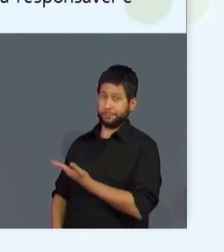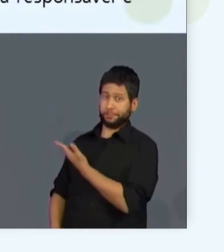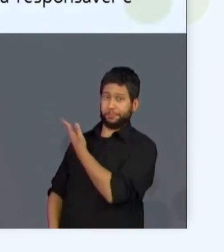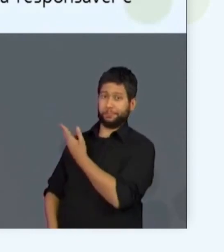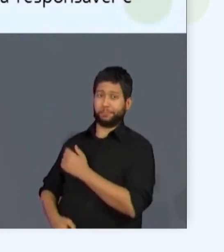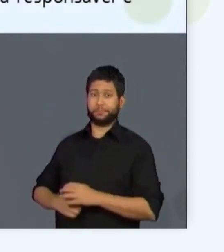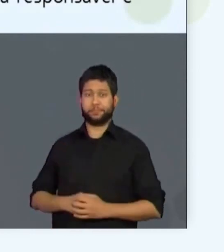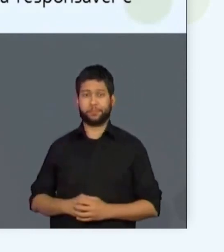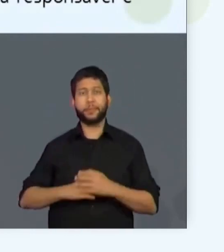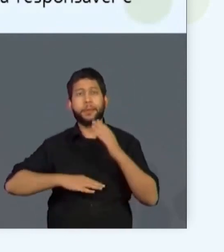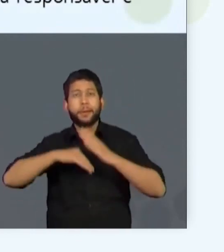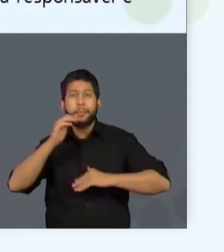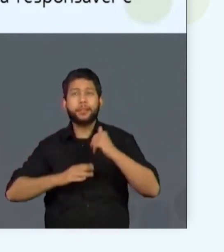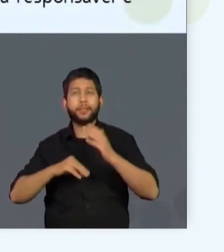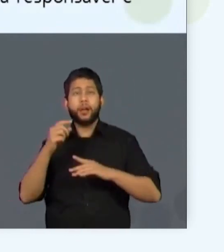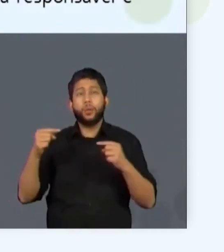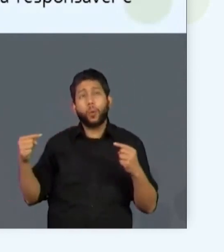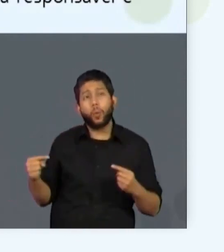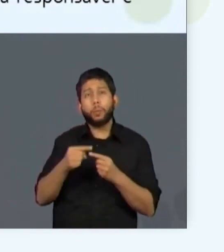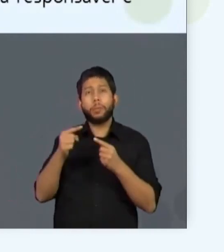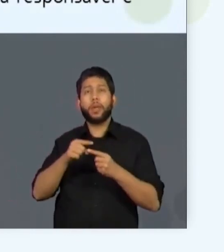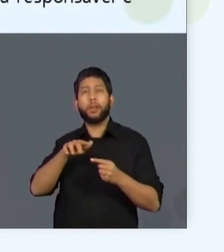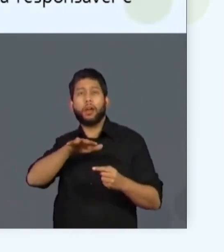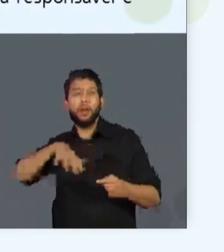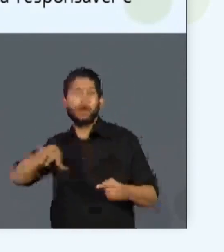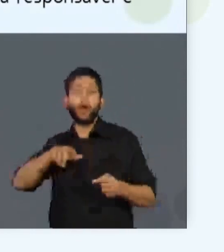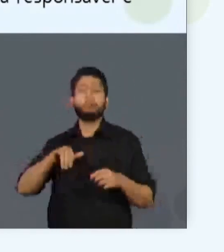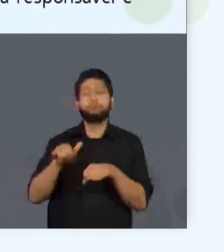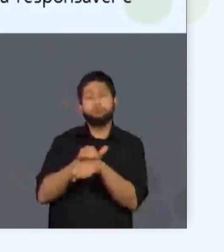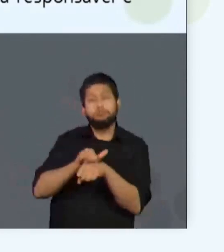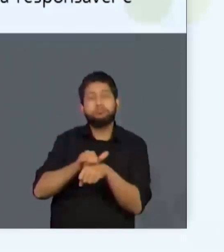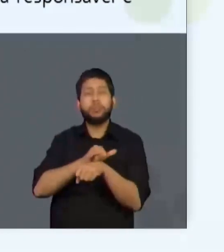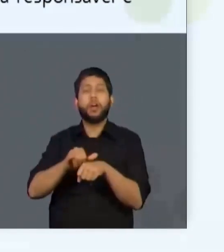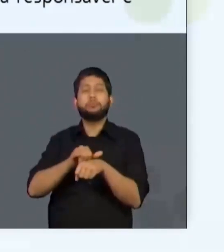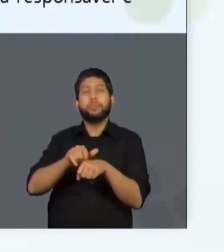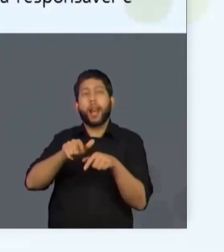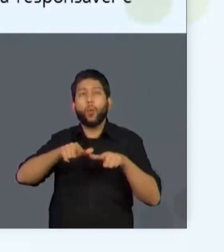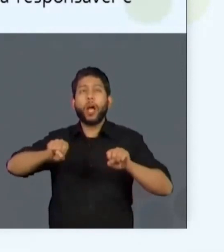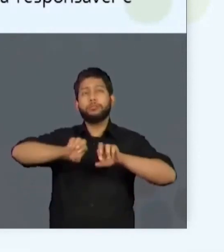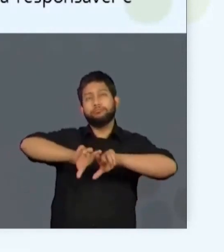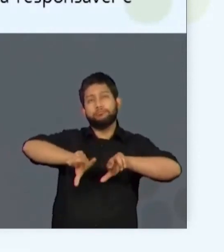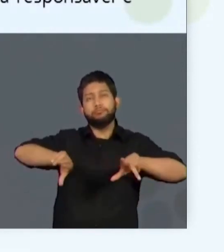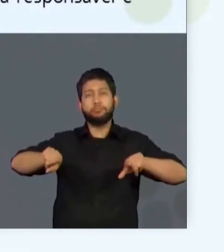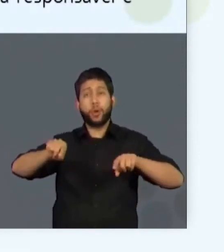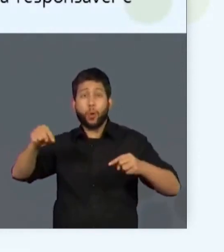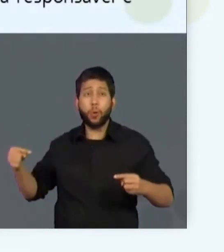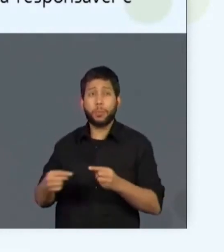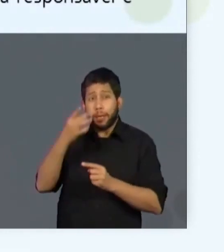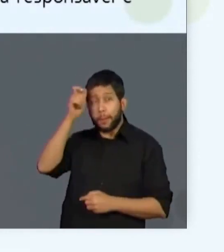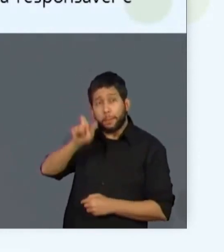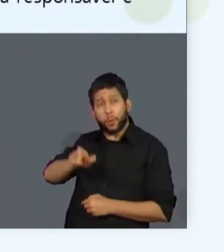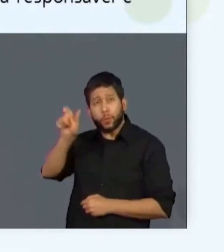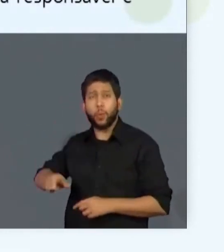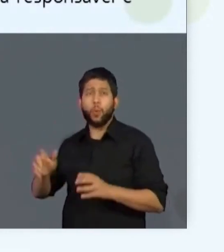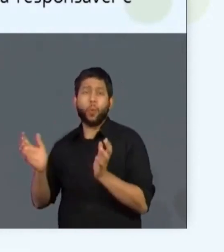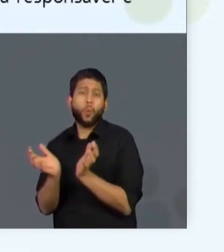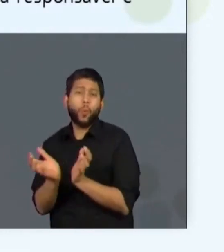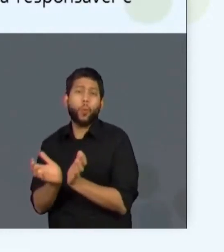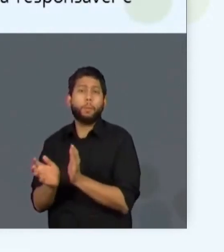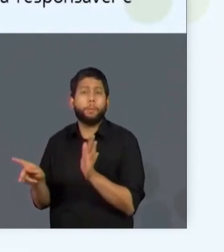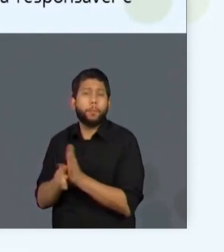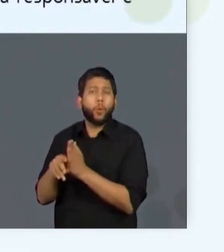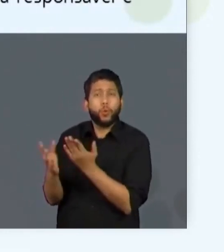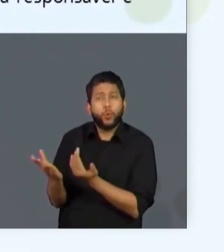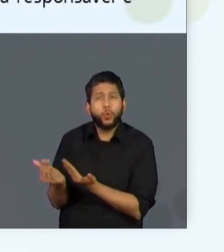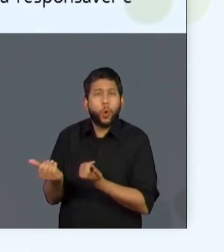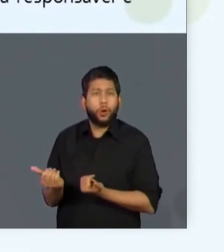incluindo-se digitalmente para usar enquanto participante de grupos de engajamento e ativismo juvenil de